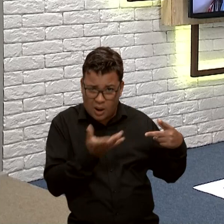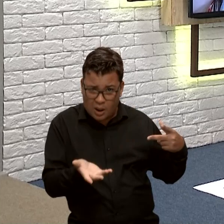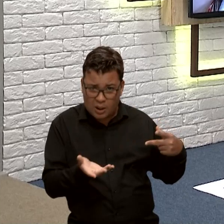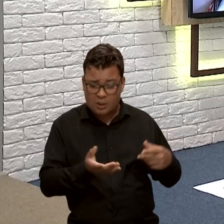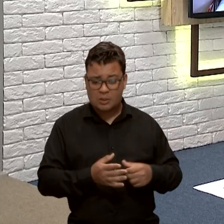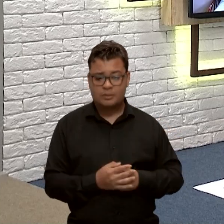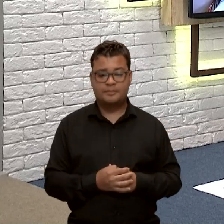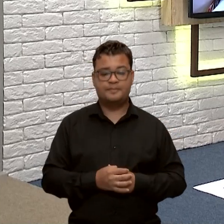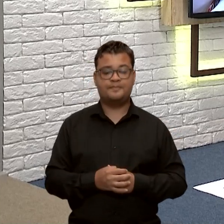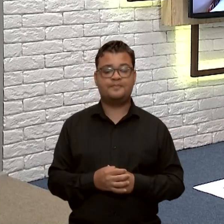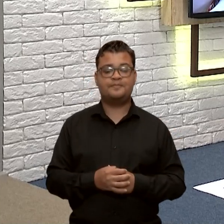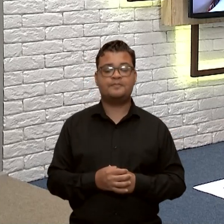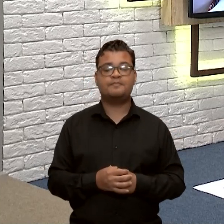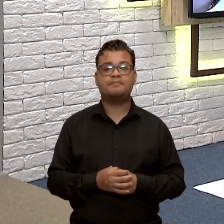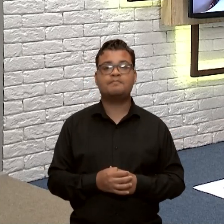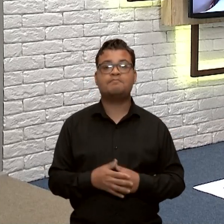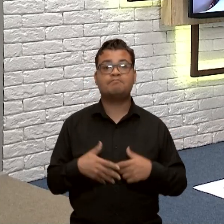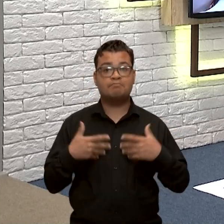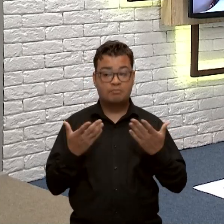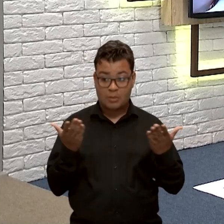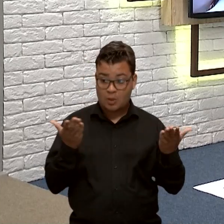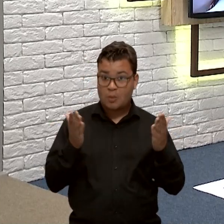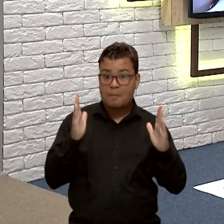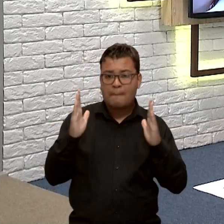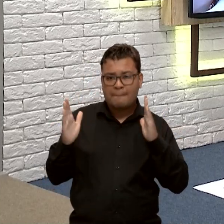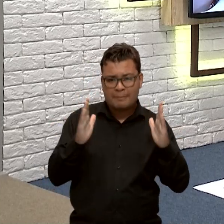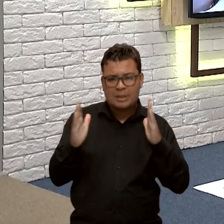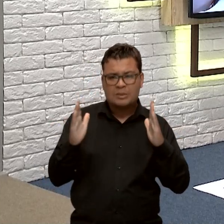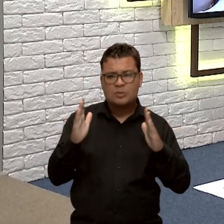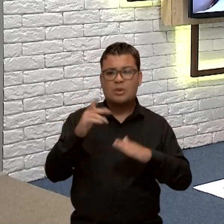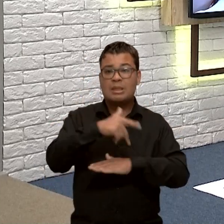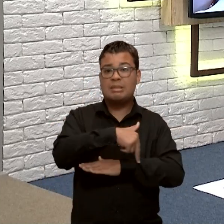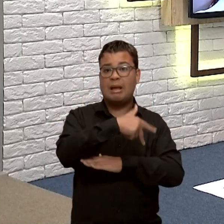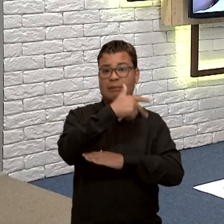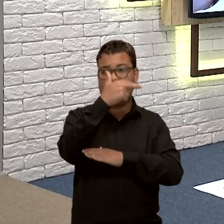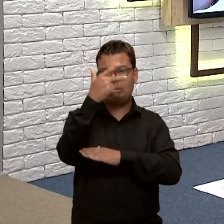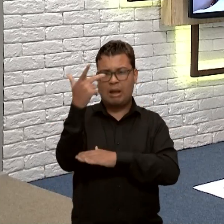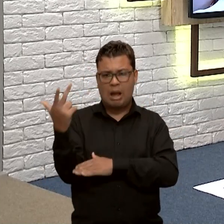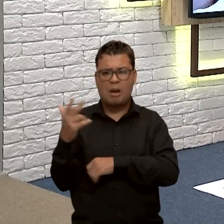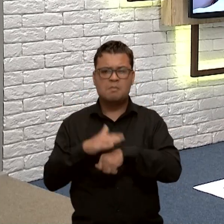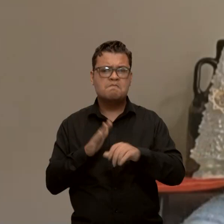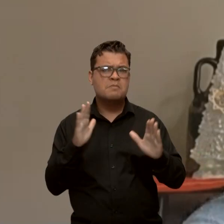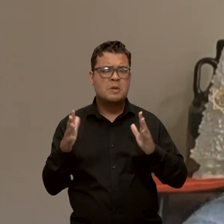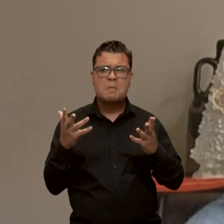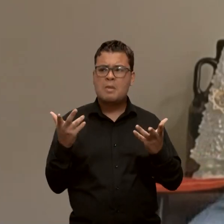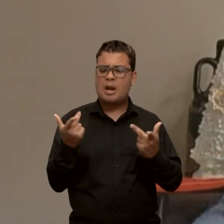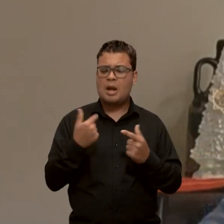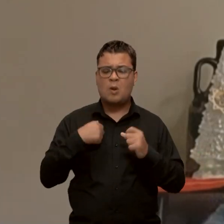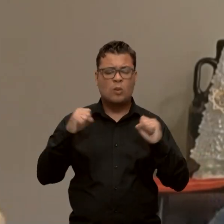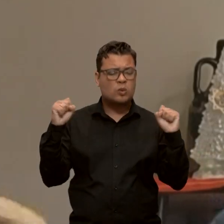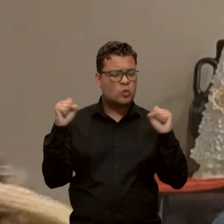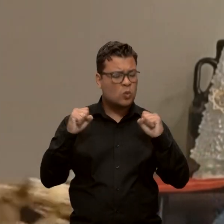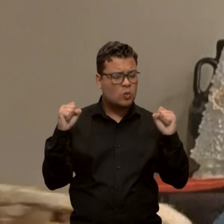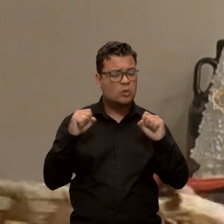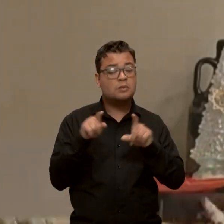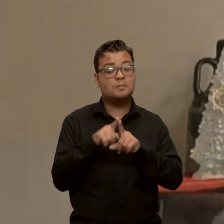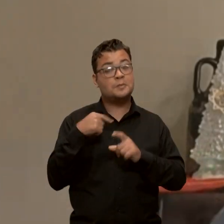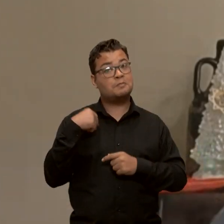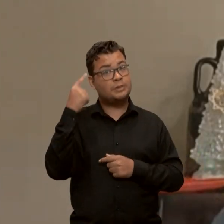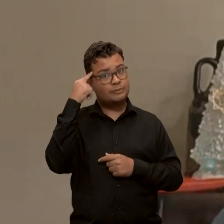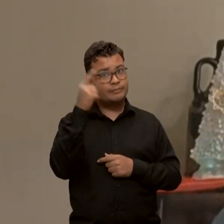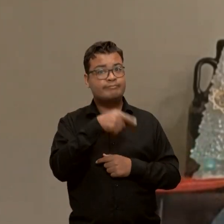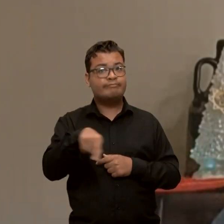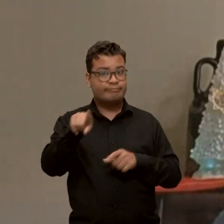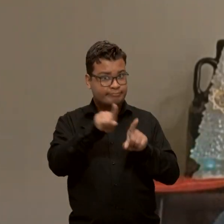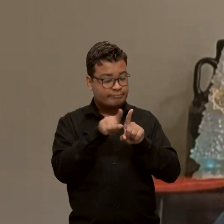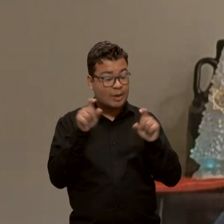Então, a gente está nessa época agora de Natal, né? É uma época maravilhosa. Eu adoro, acho que vocês também, né?